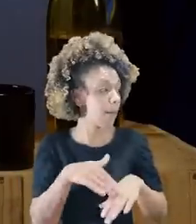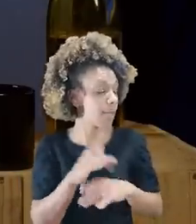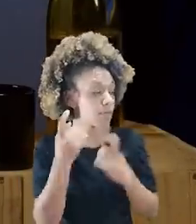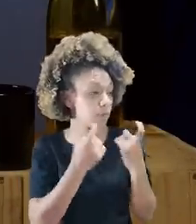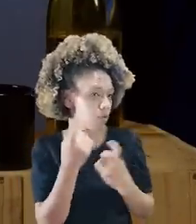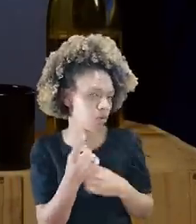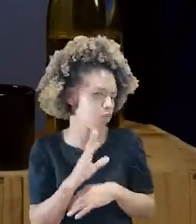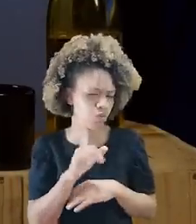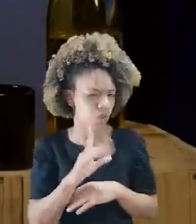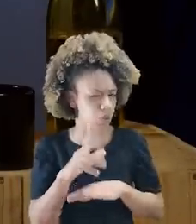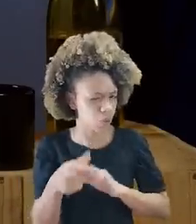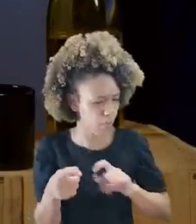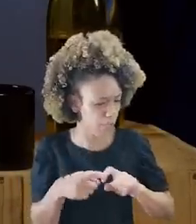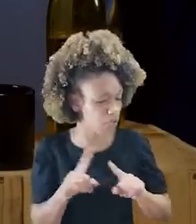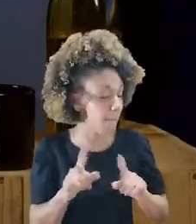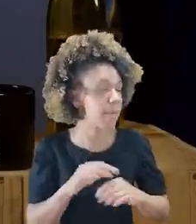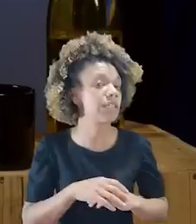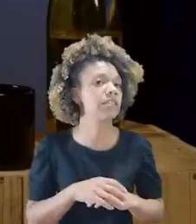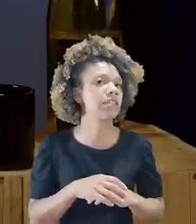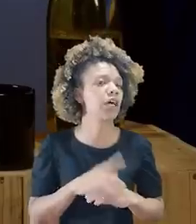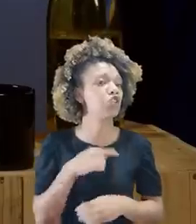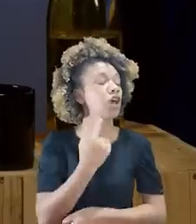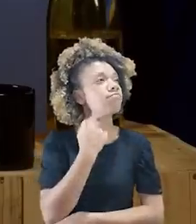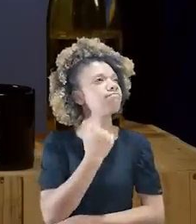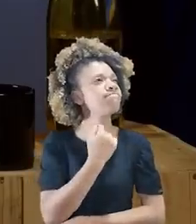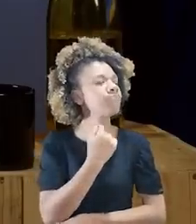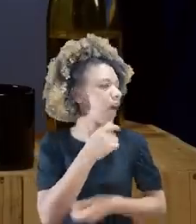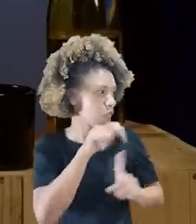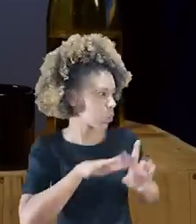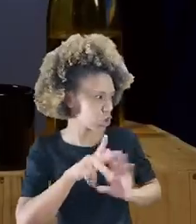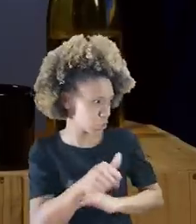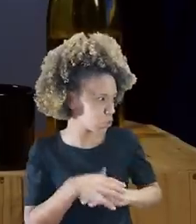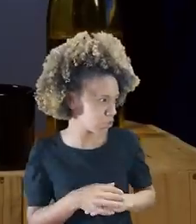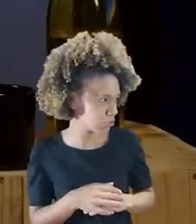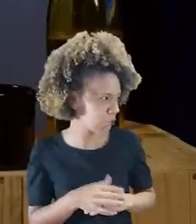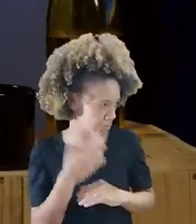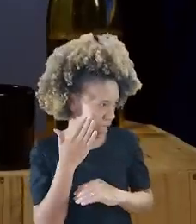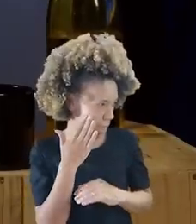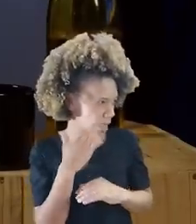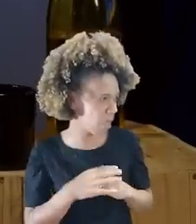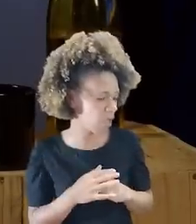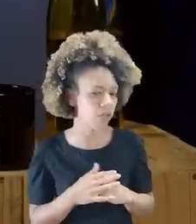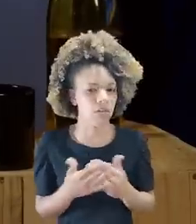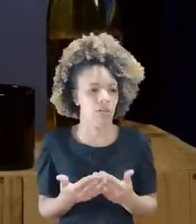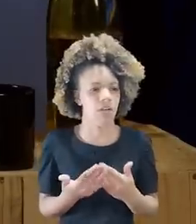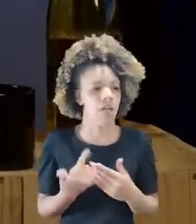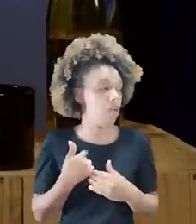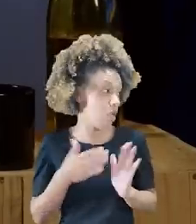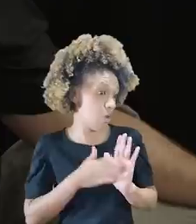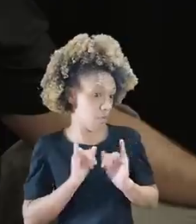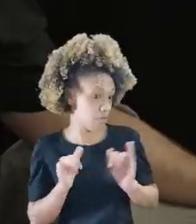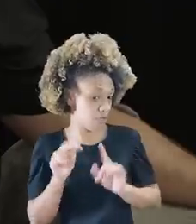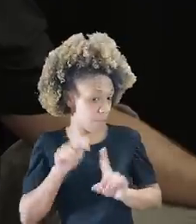para reconhecer quem você é sem máscaras né Quanto mais você vai Maurício fala assim pô eu sou um sim